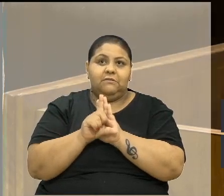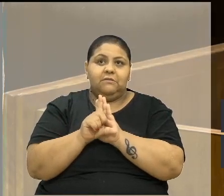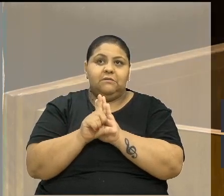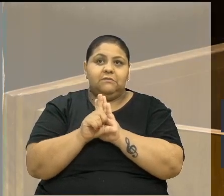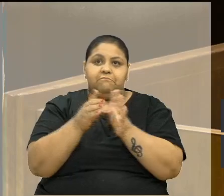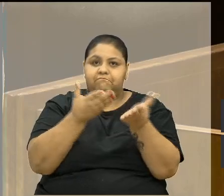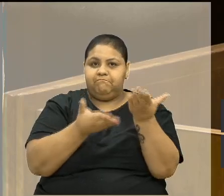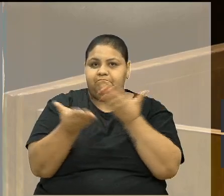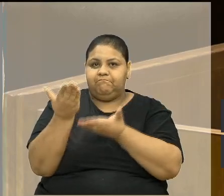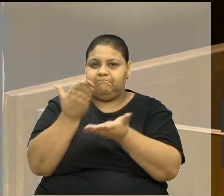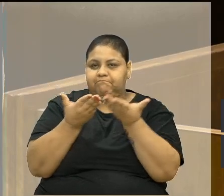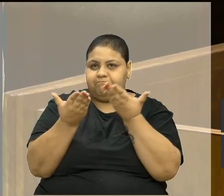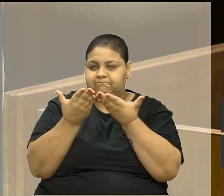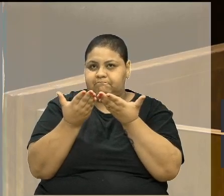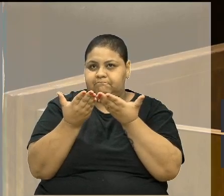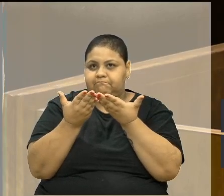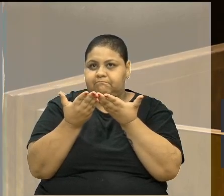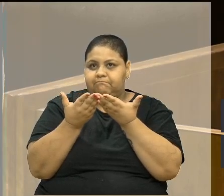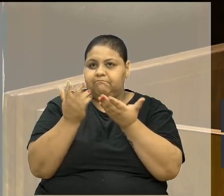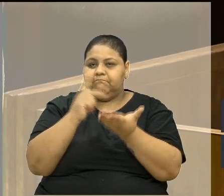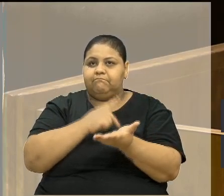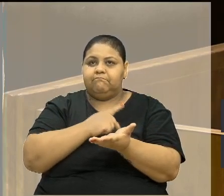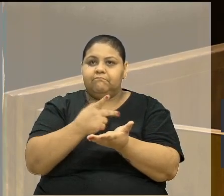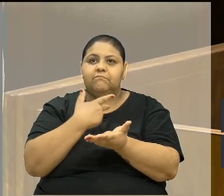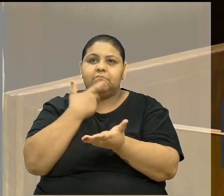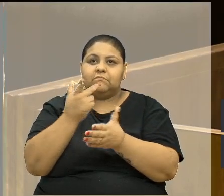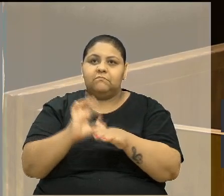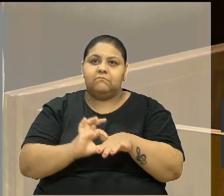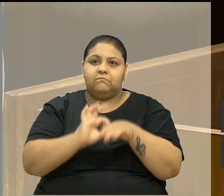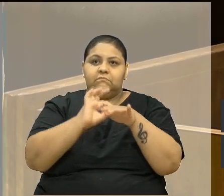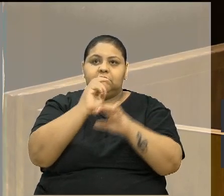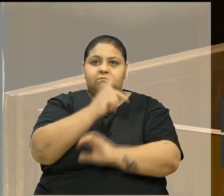tramitando. Senhor presidente, declaração de líder da bancada do PP, momento oportuno.